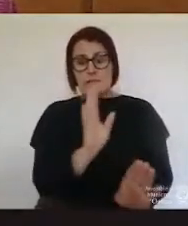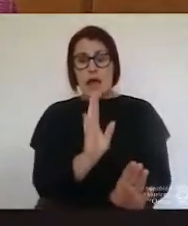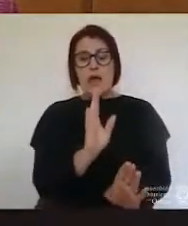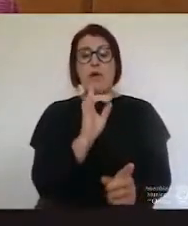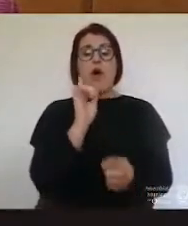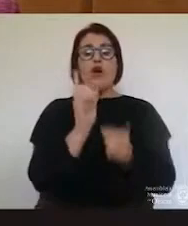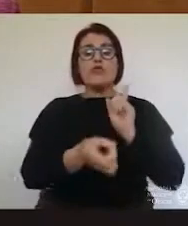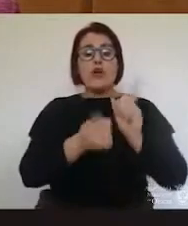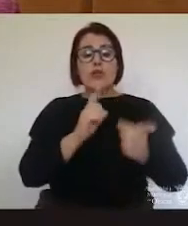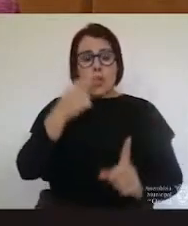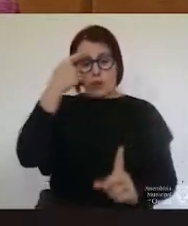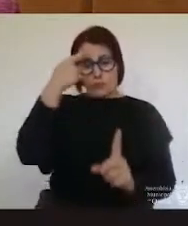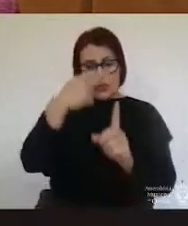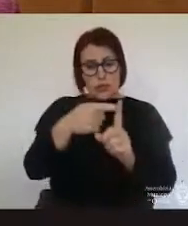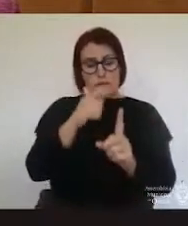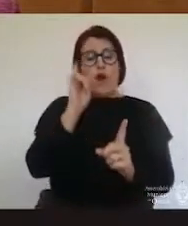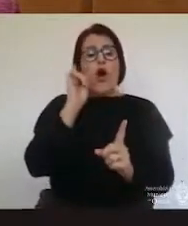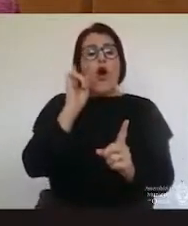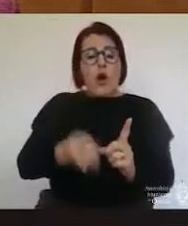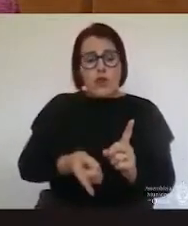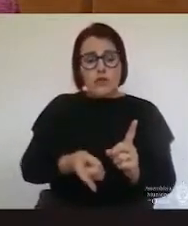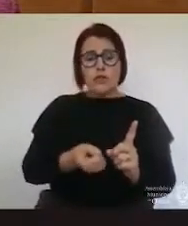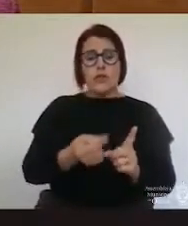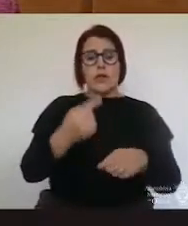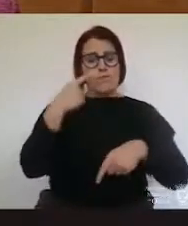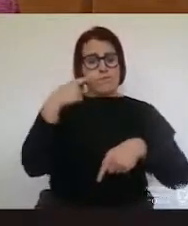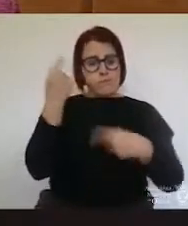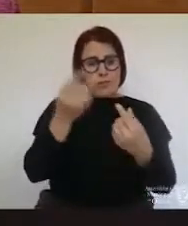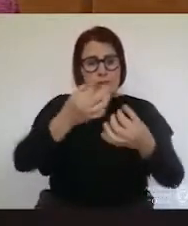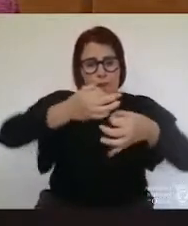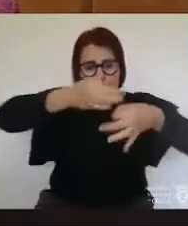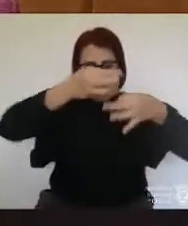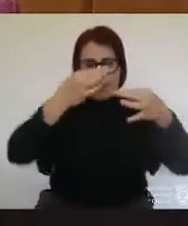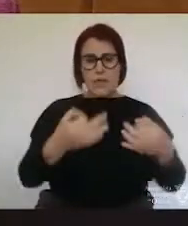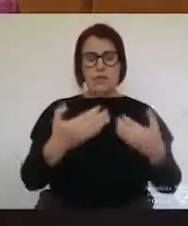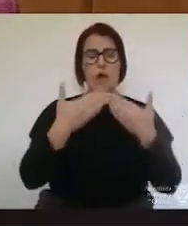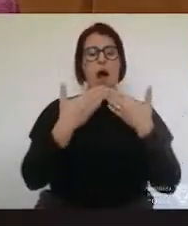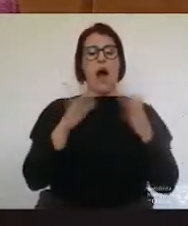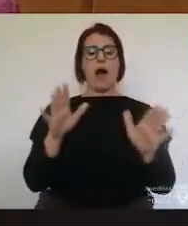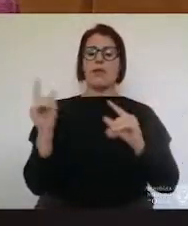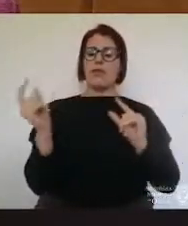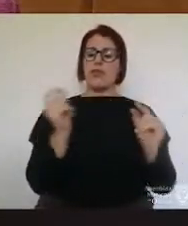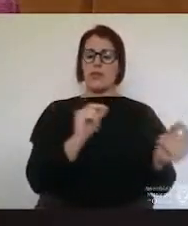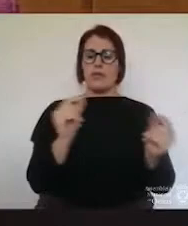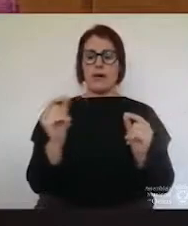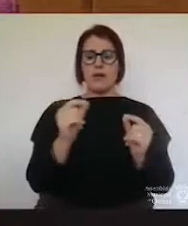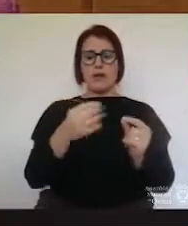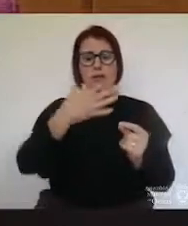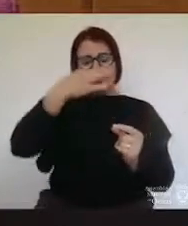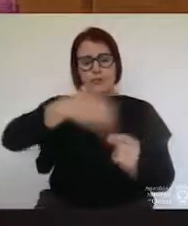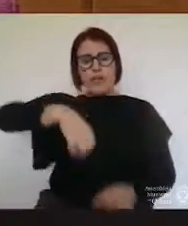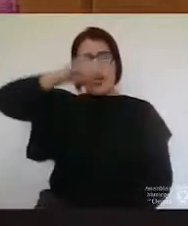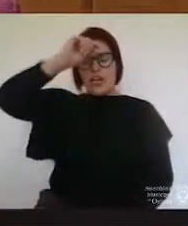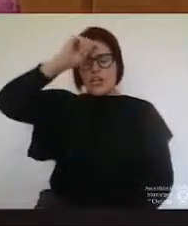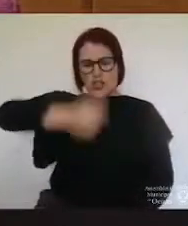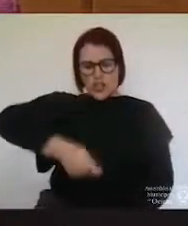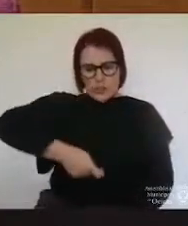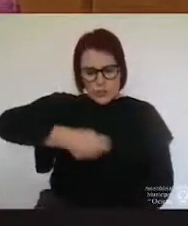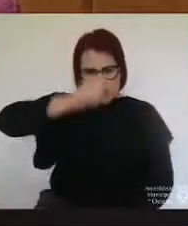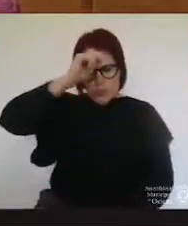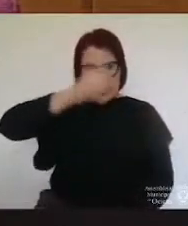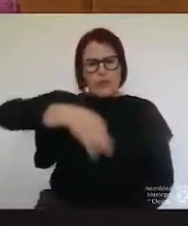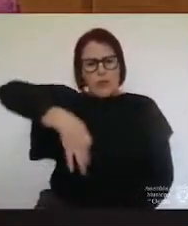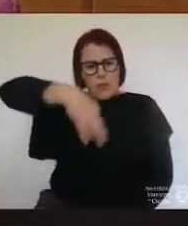são os objetivos e demonstre, com esta abertura de debate, o verdadeiro respeito pelos